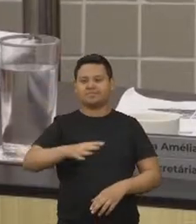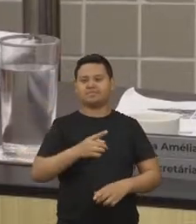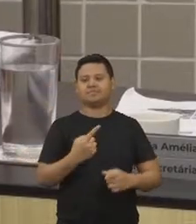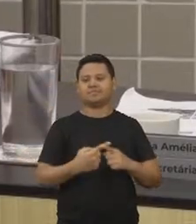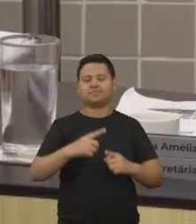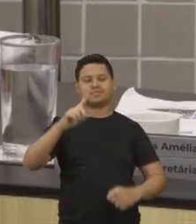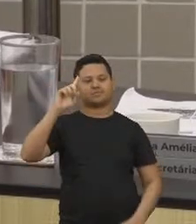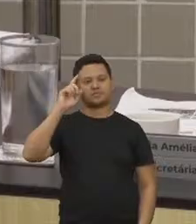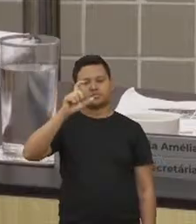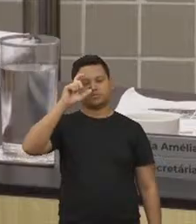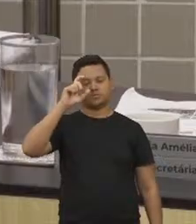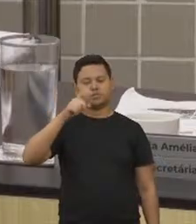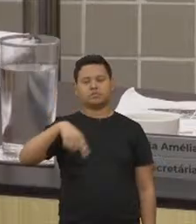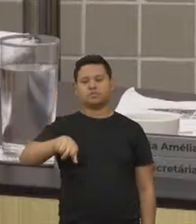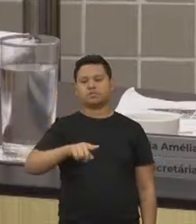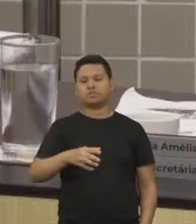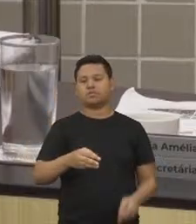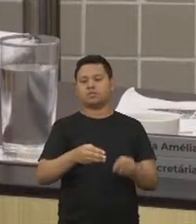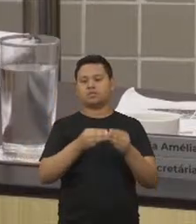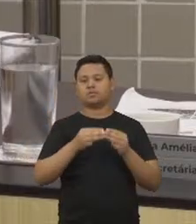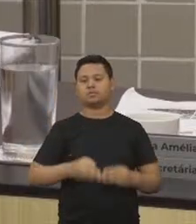Marcelo Dantas. Moção